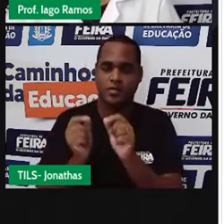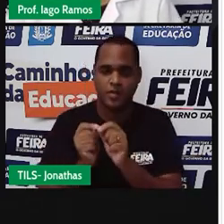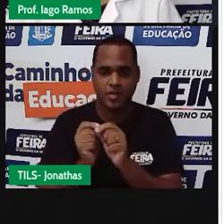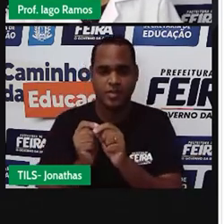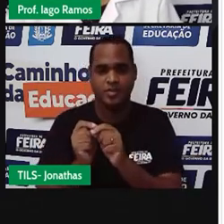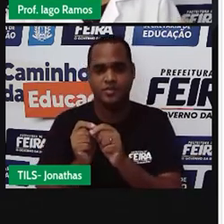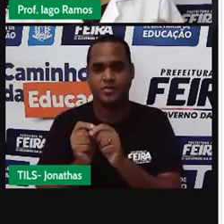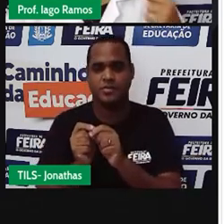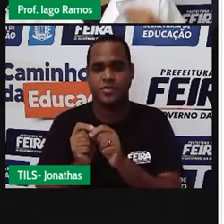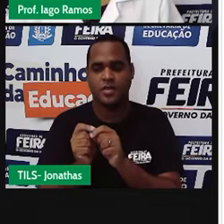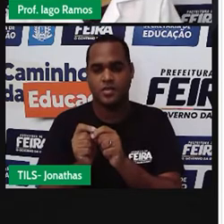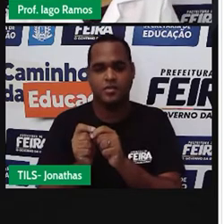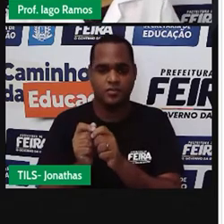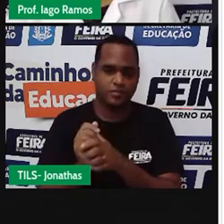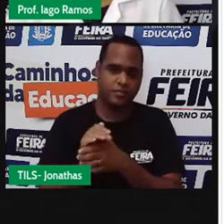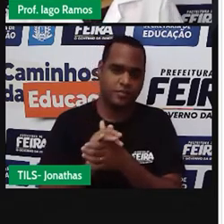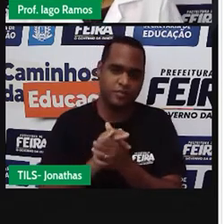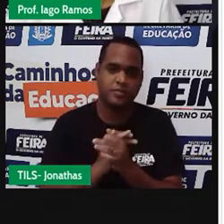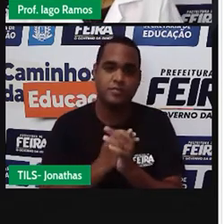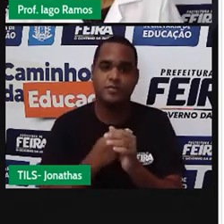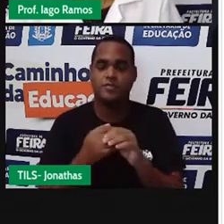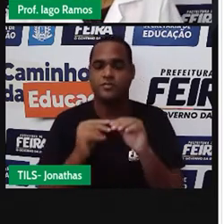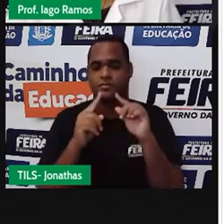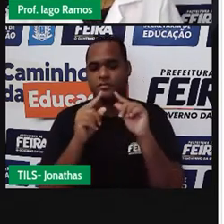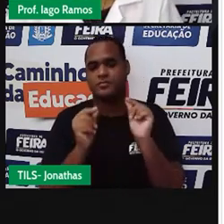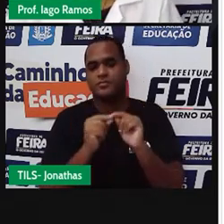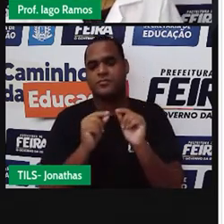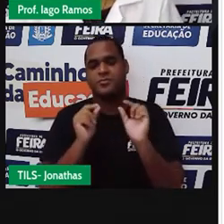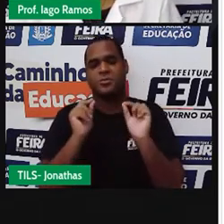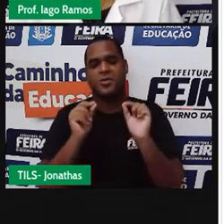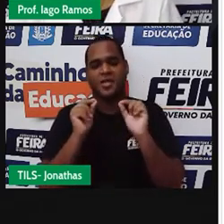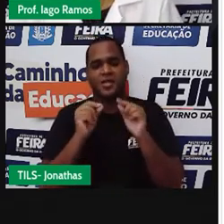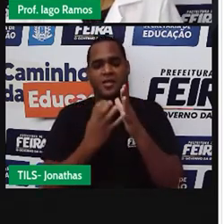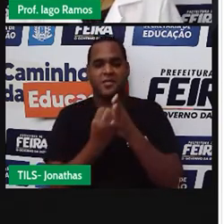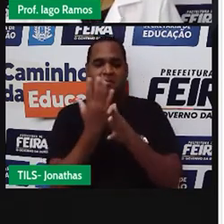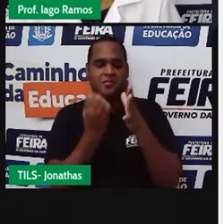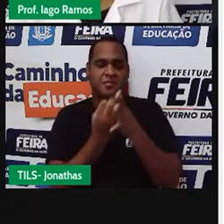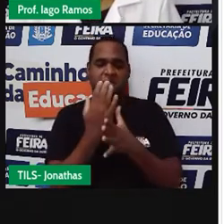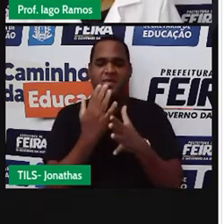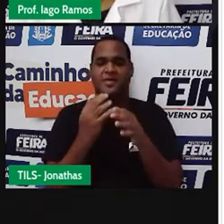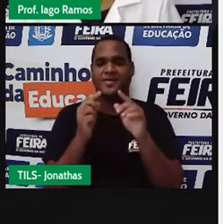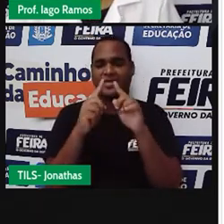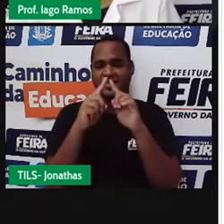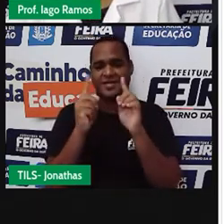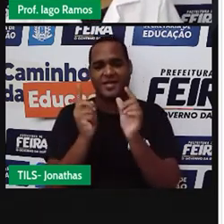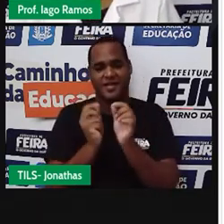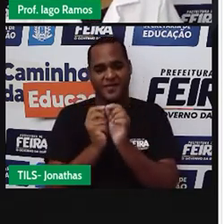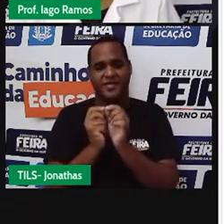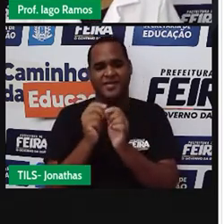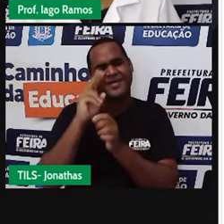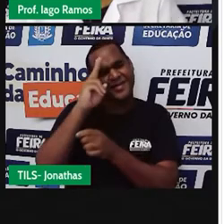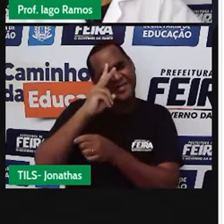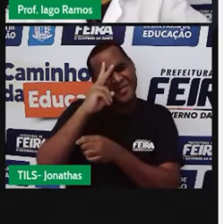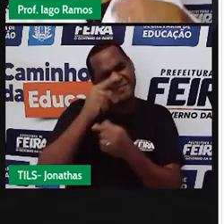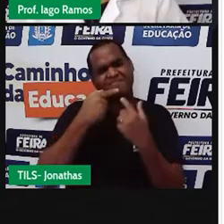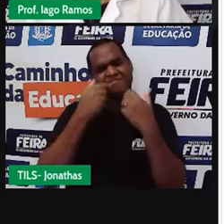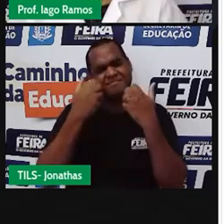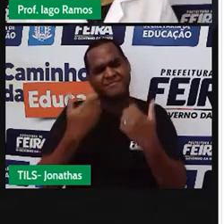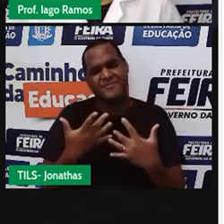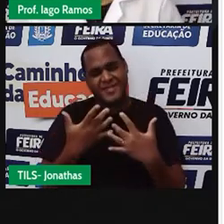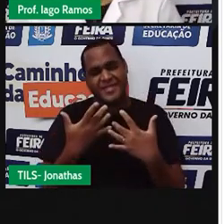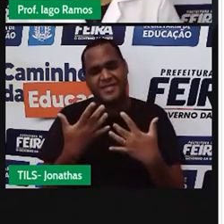e além dos parênteses e colchetes pode aparecer as chaves você lembra disso